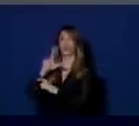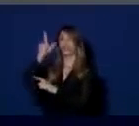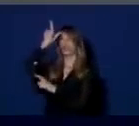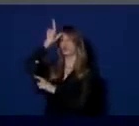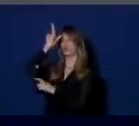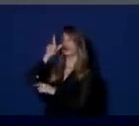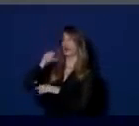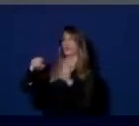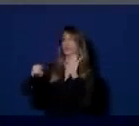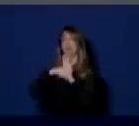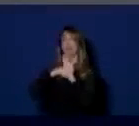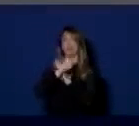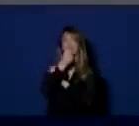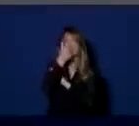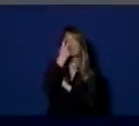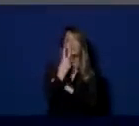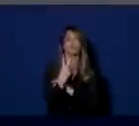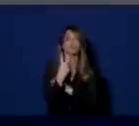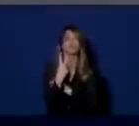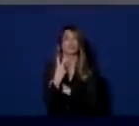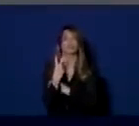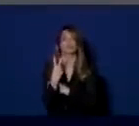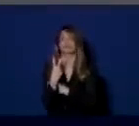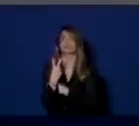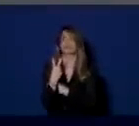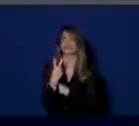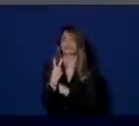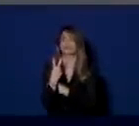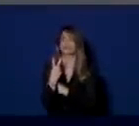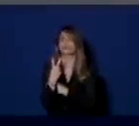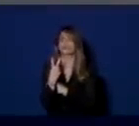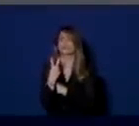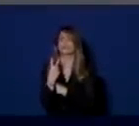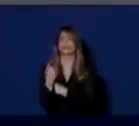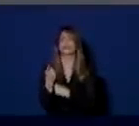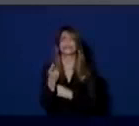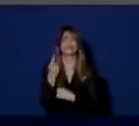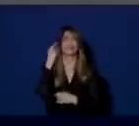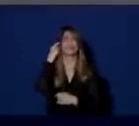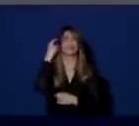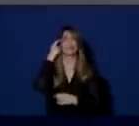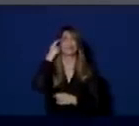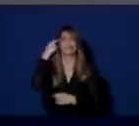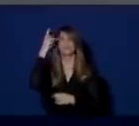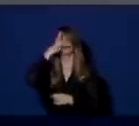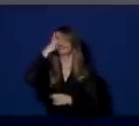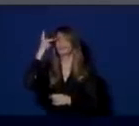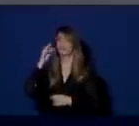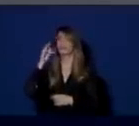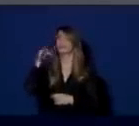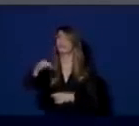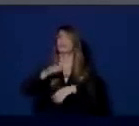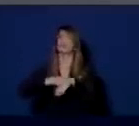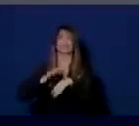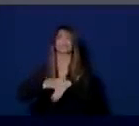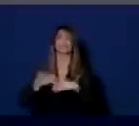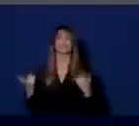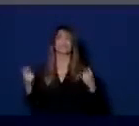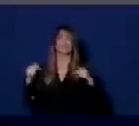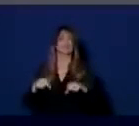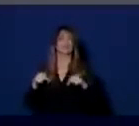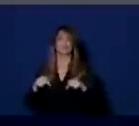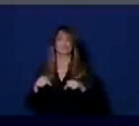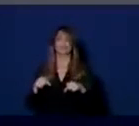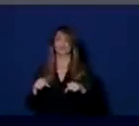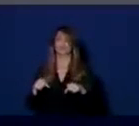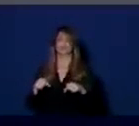quase dois. Assim, o que você julga de uma pessoa no futuro que fez isso? Né? Então, isso aqui está